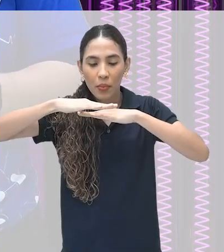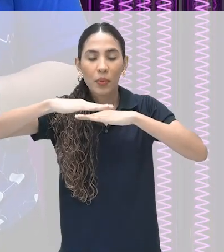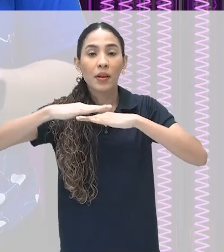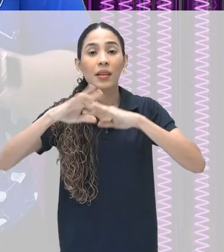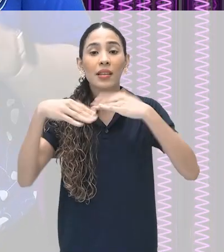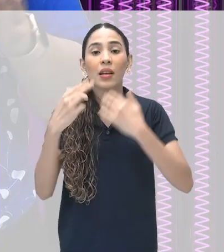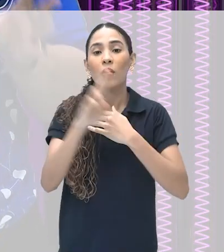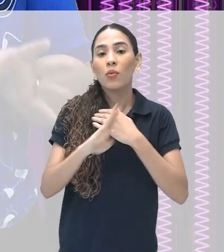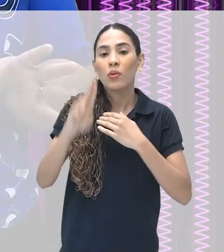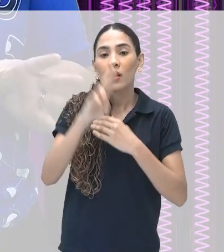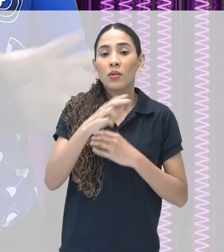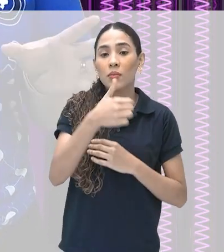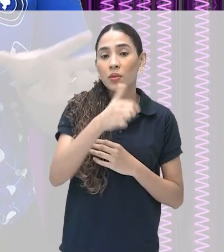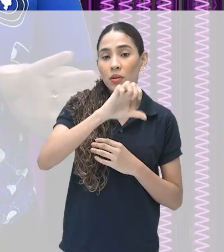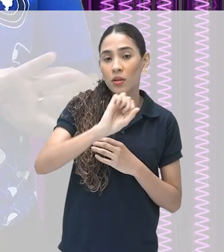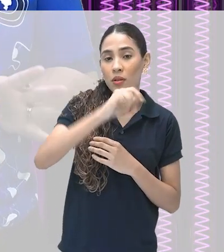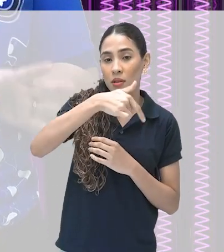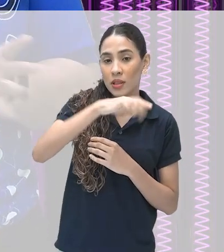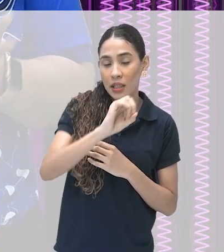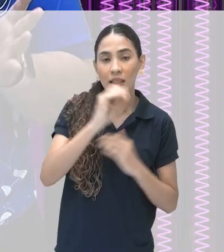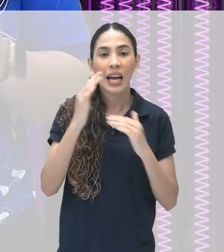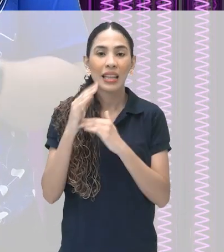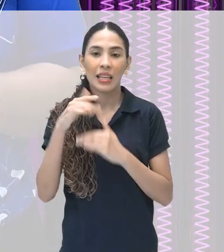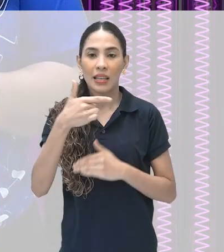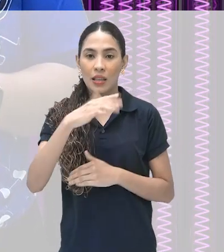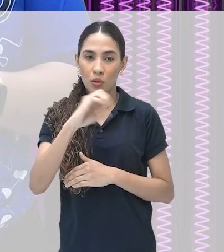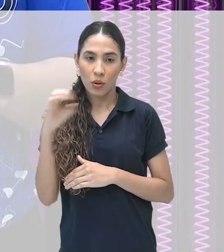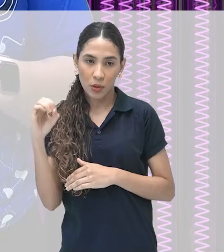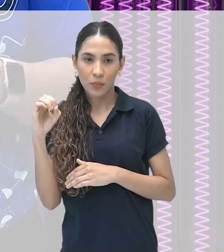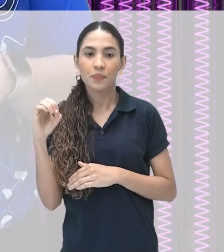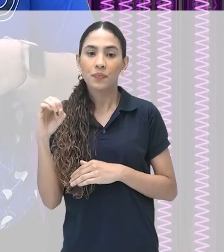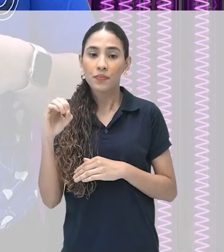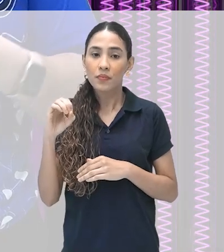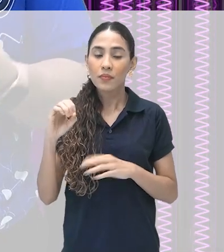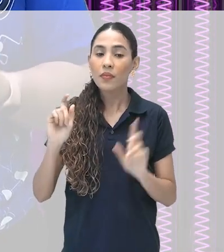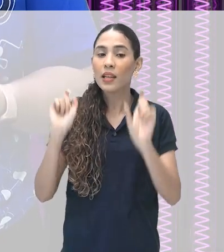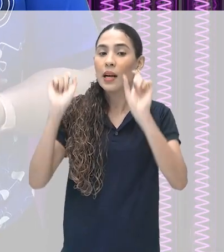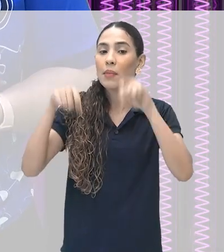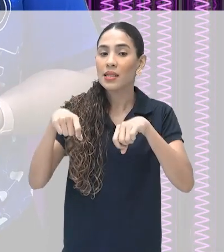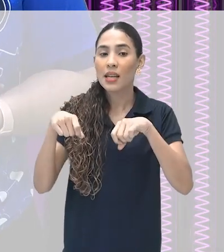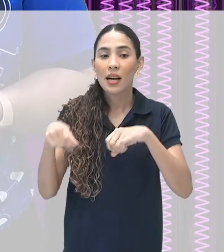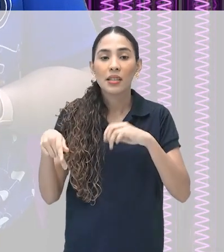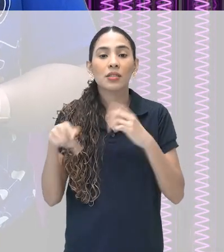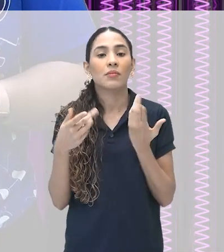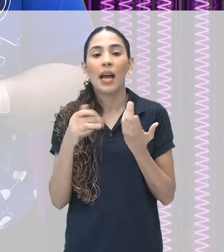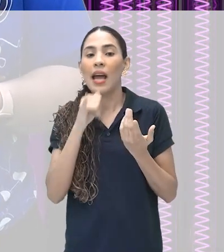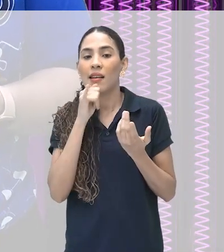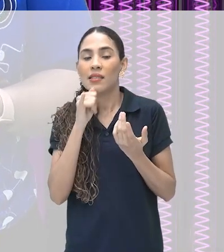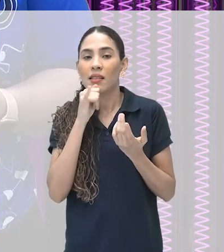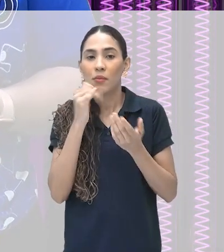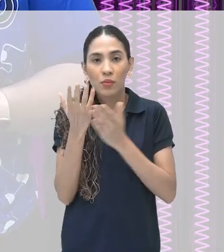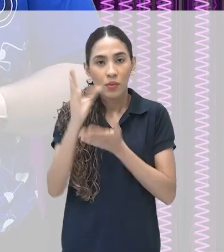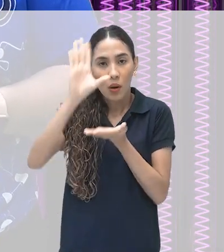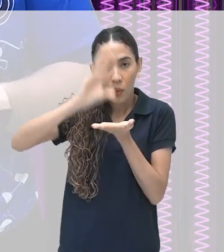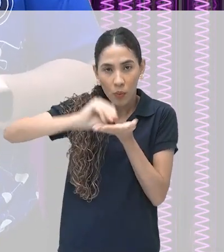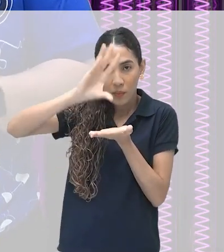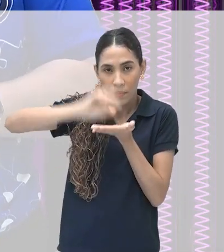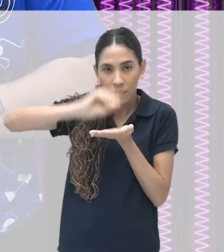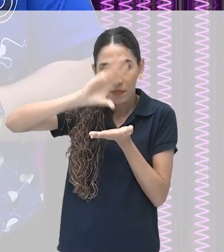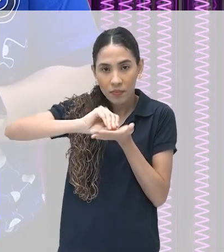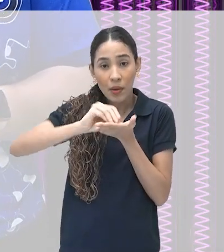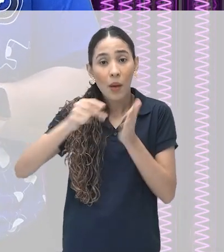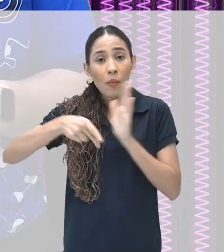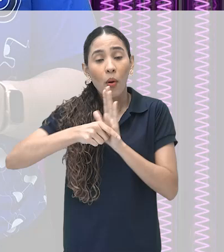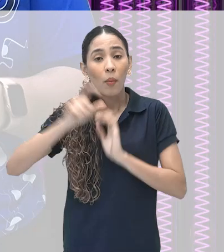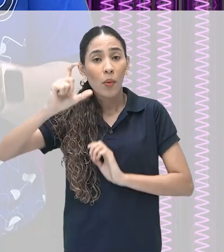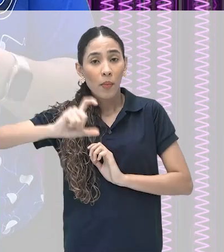usado entre 1970 e 2000. E as capacidades de armazenamento de um